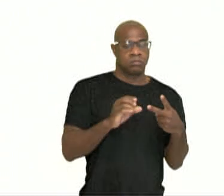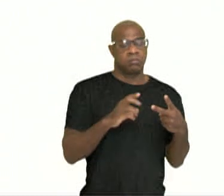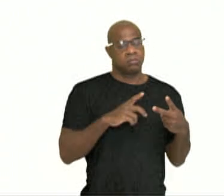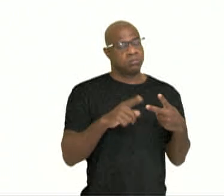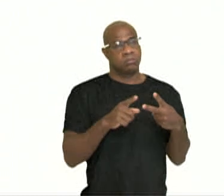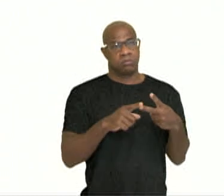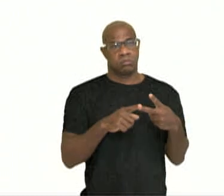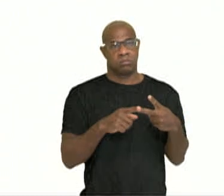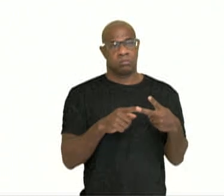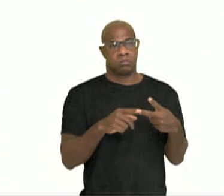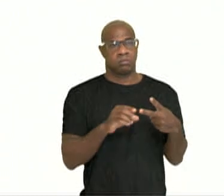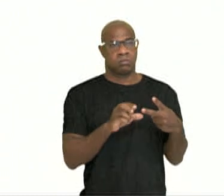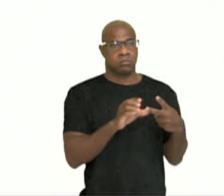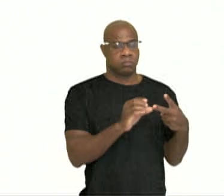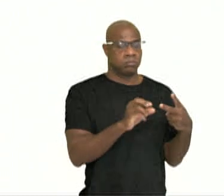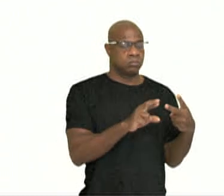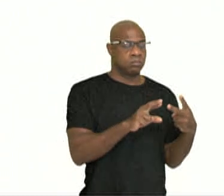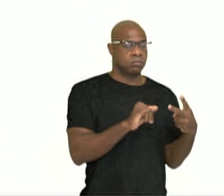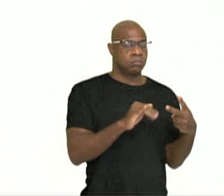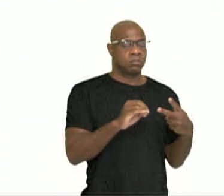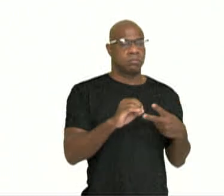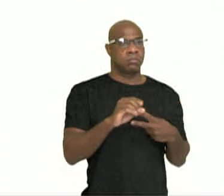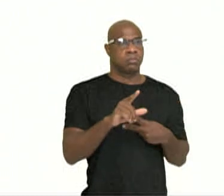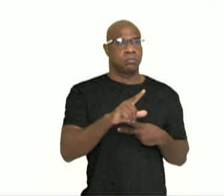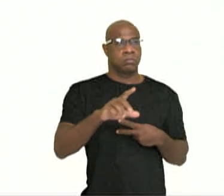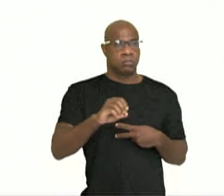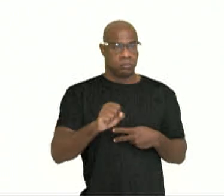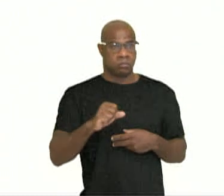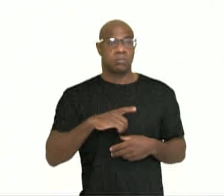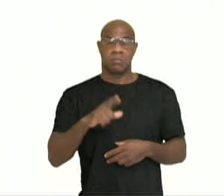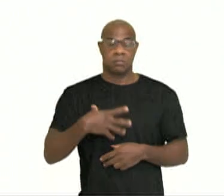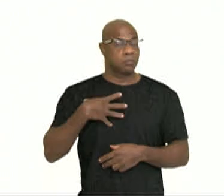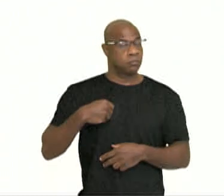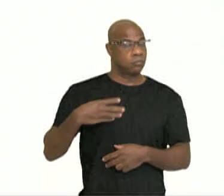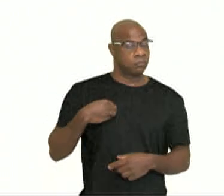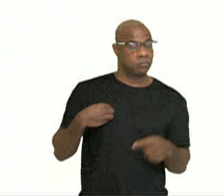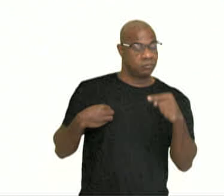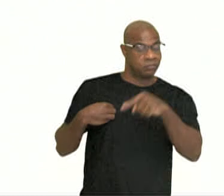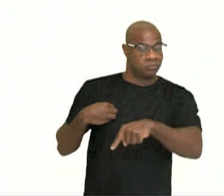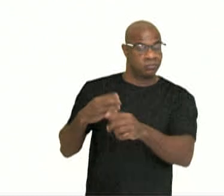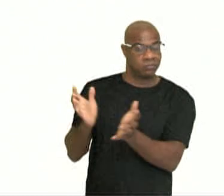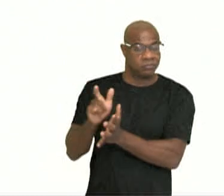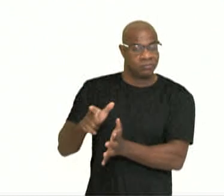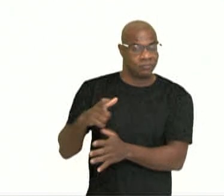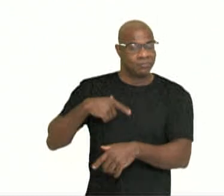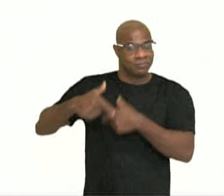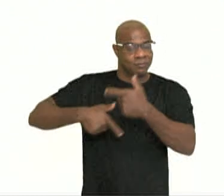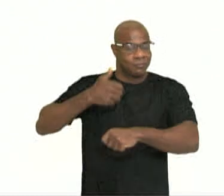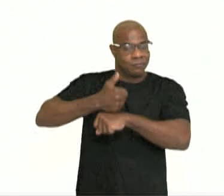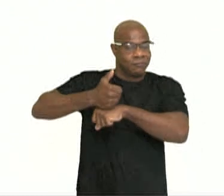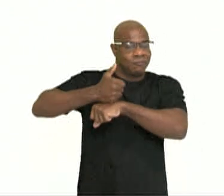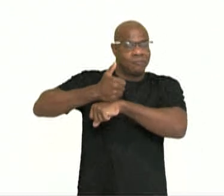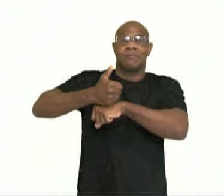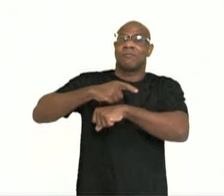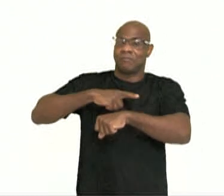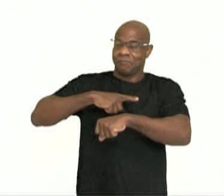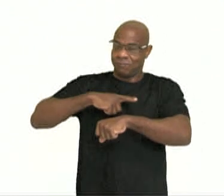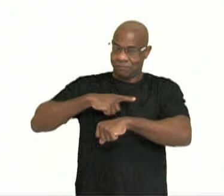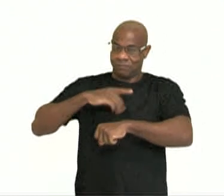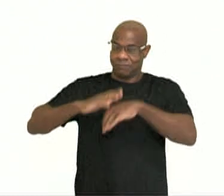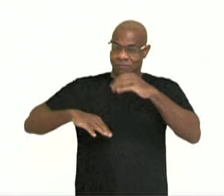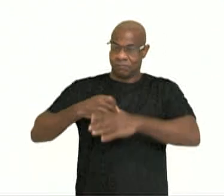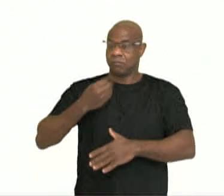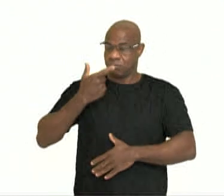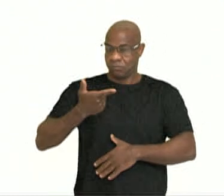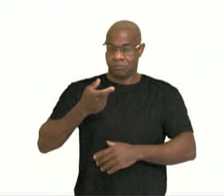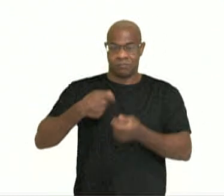crioulos. Os crioulos são os filhos dessa elite, né? Então são os filhos desses europeus, porém nascidos em solo brasileiro. Eles